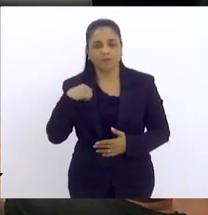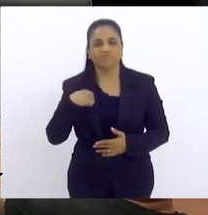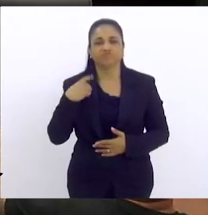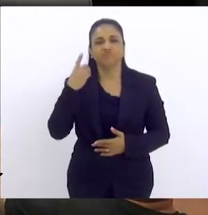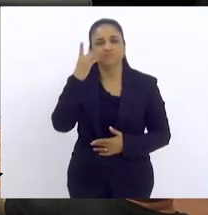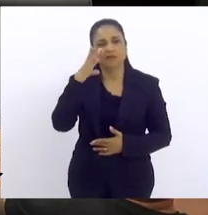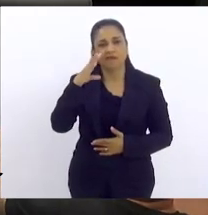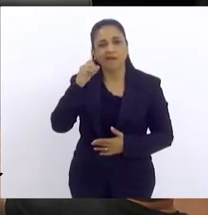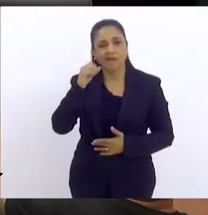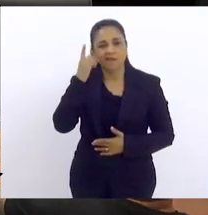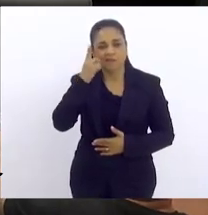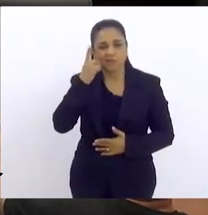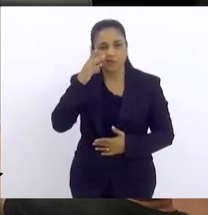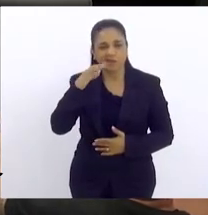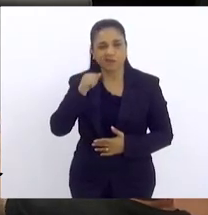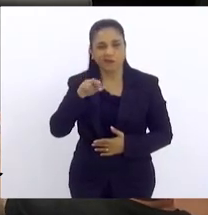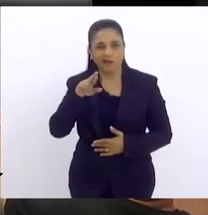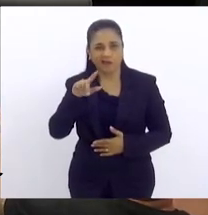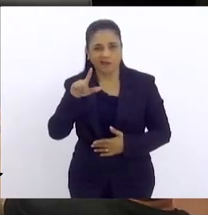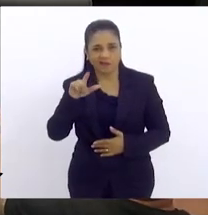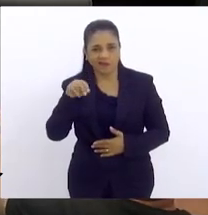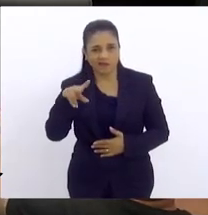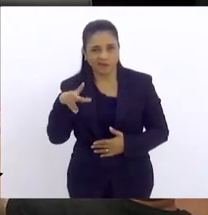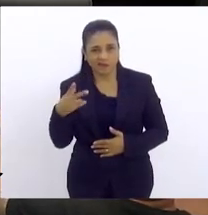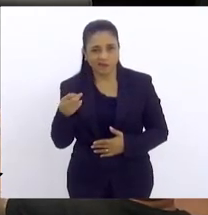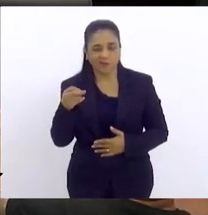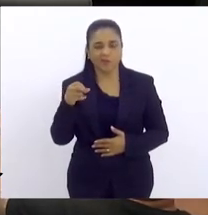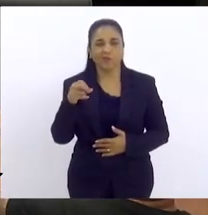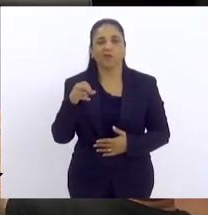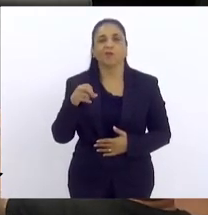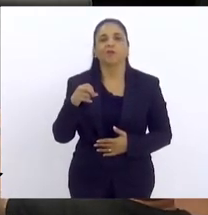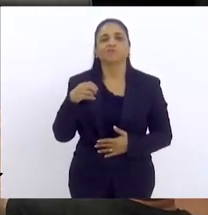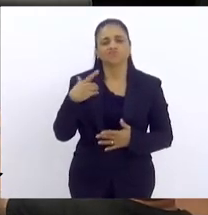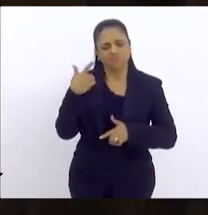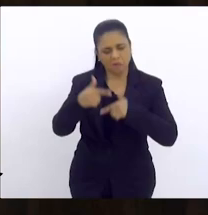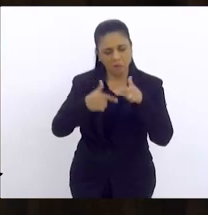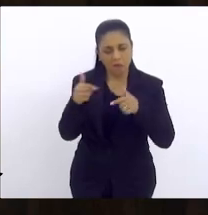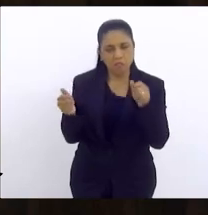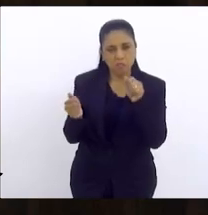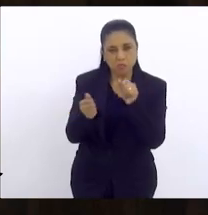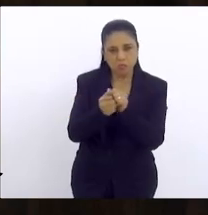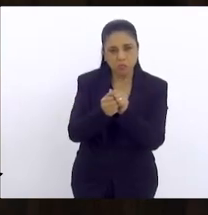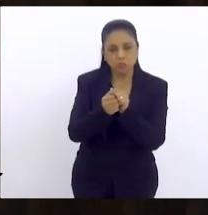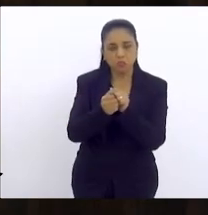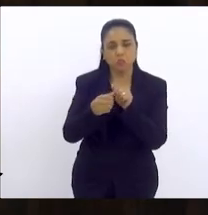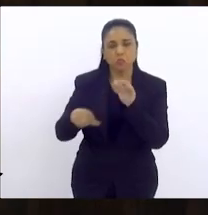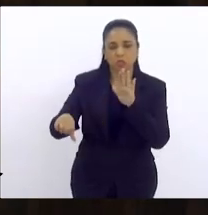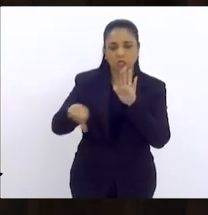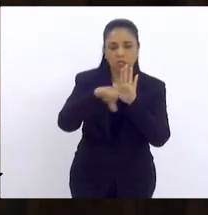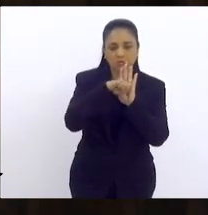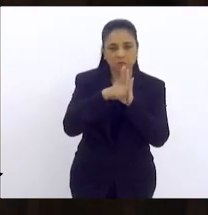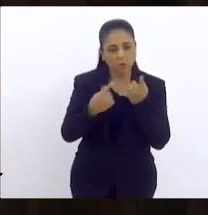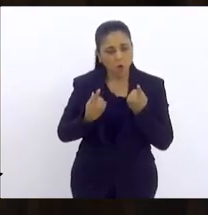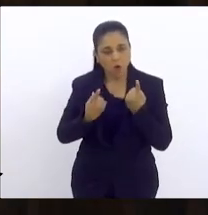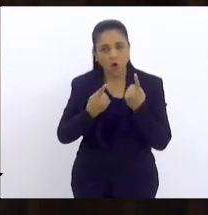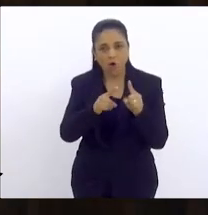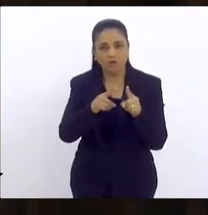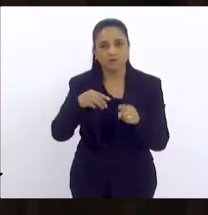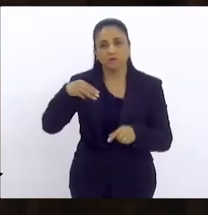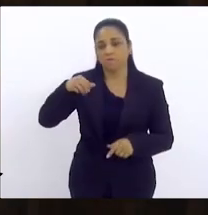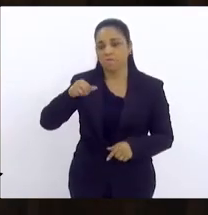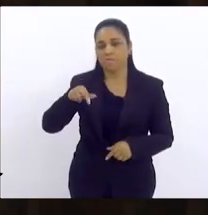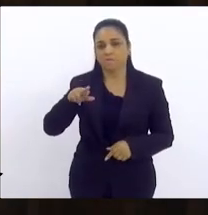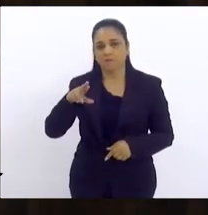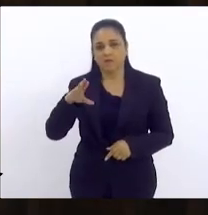BNH eu tive a honra e o prazer trabalharmos juntos no combate ao crime na Baixada Fluminense Marcelo Dino